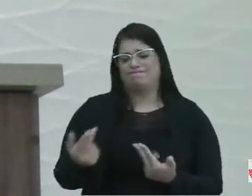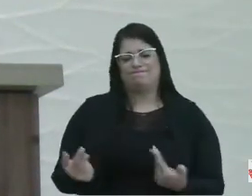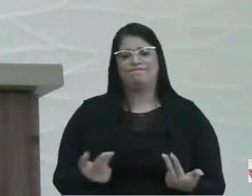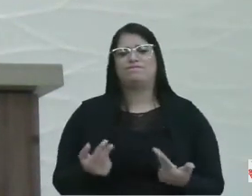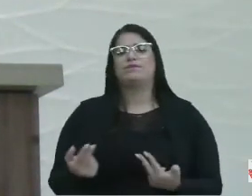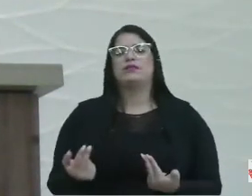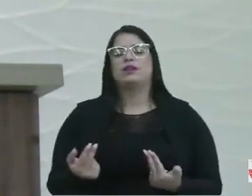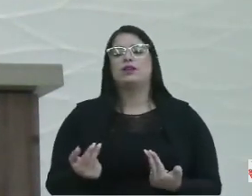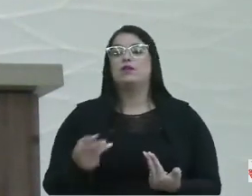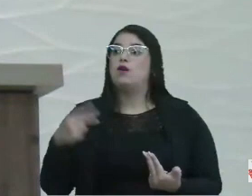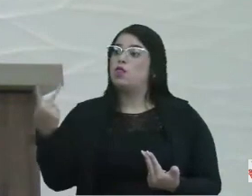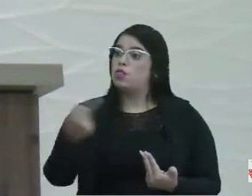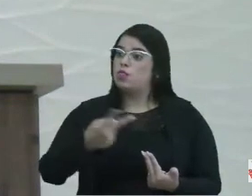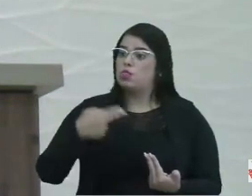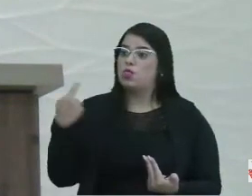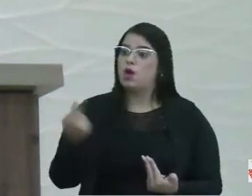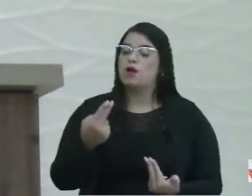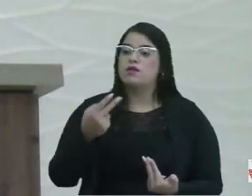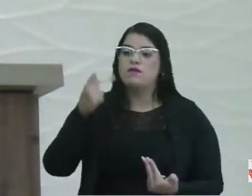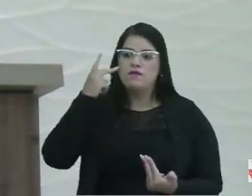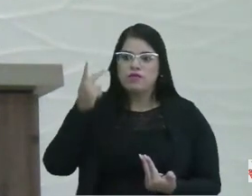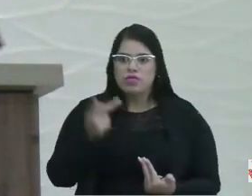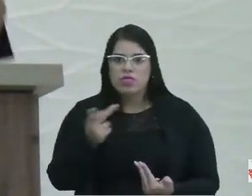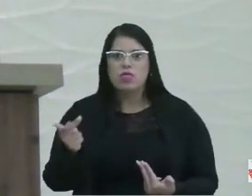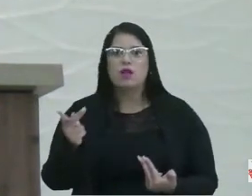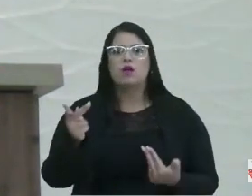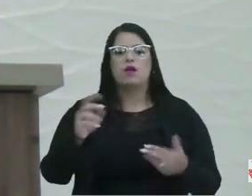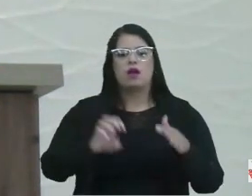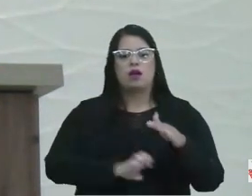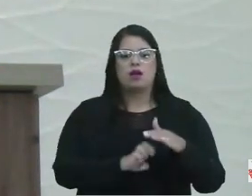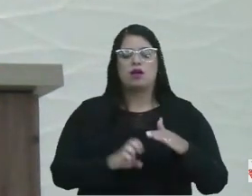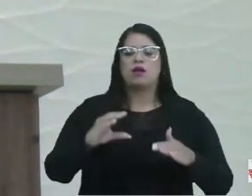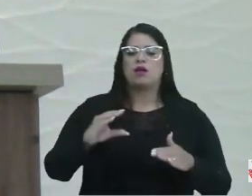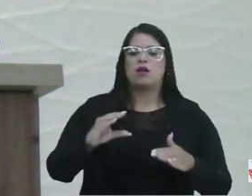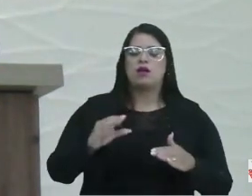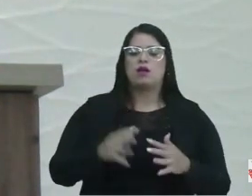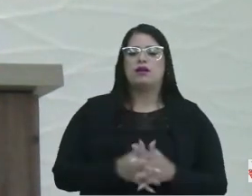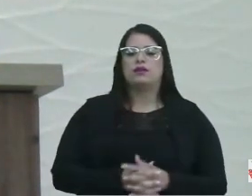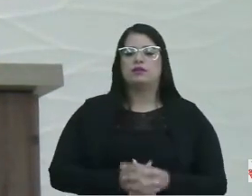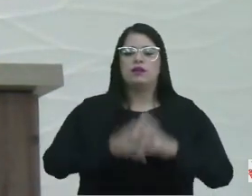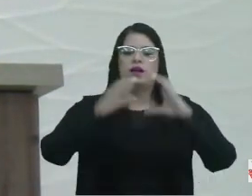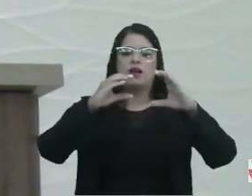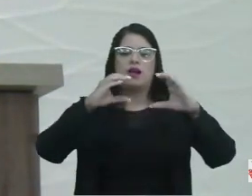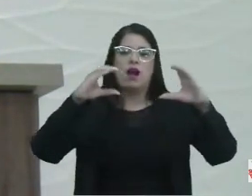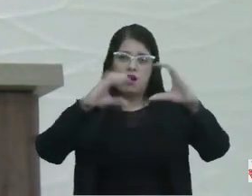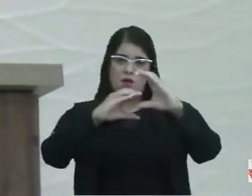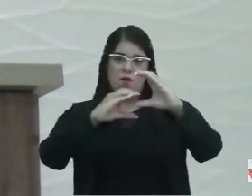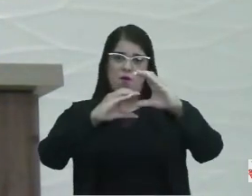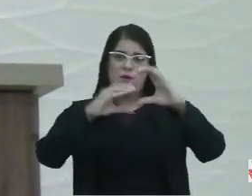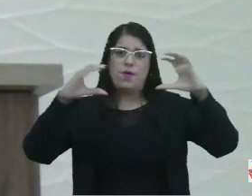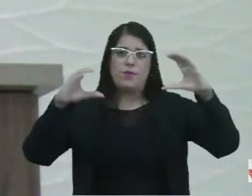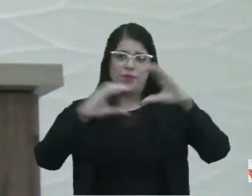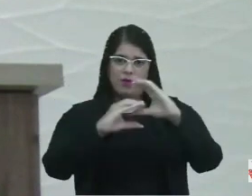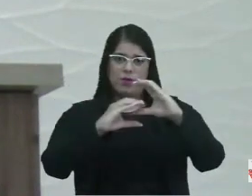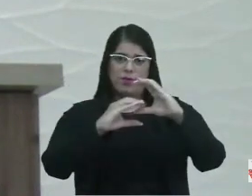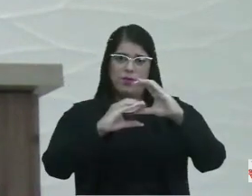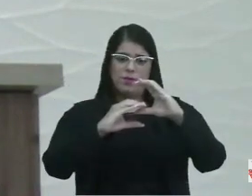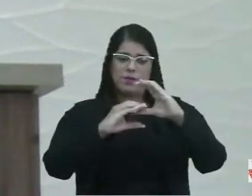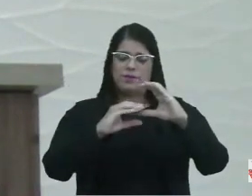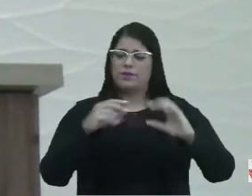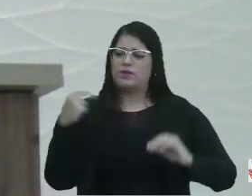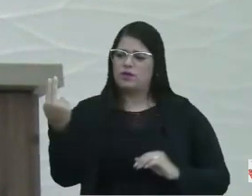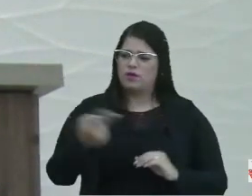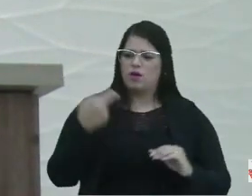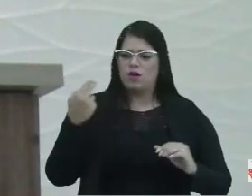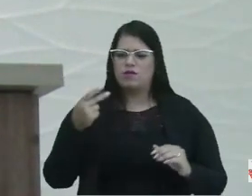até a Compesa para tentar resolver os problemas do nosso município com a governadora, que já